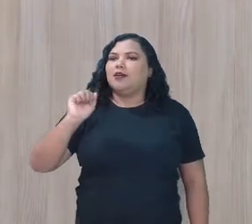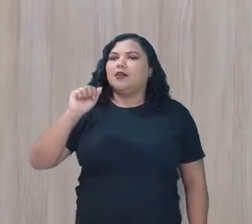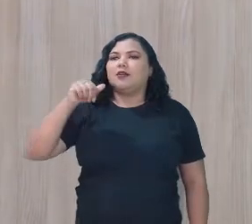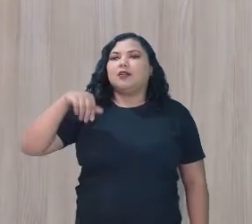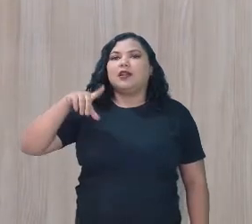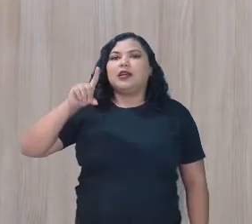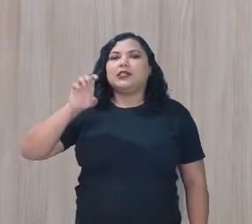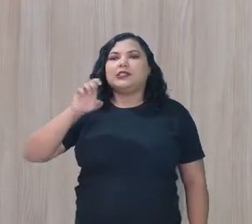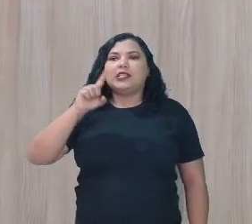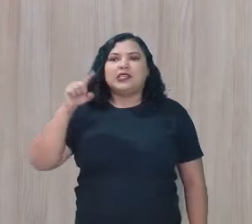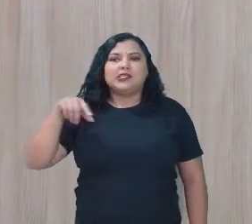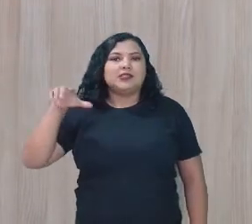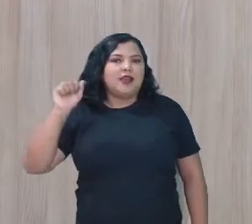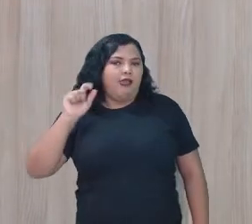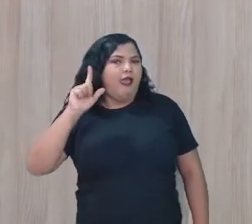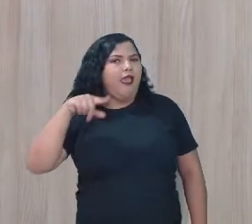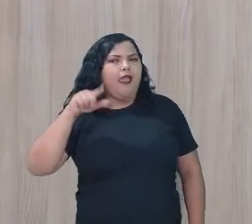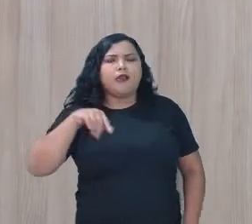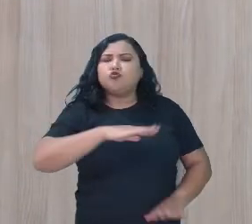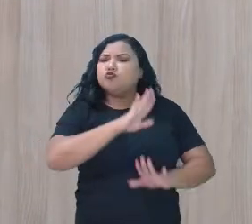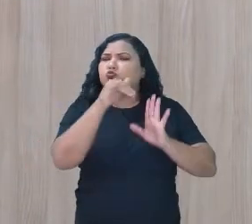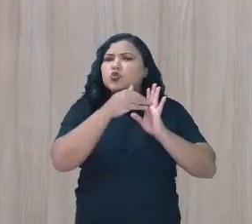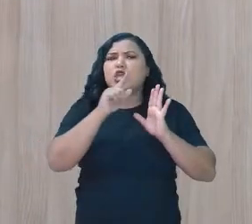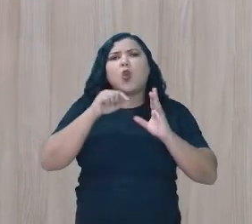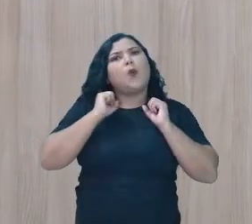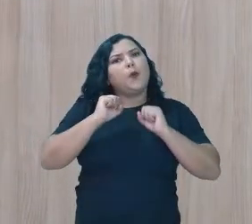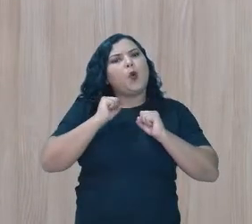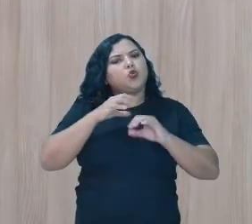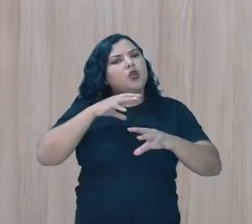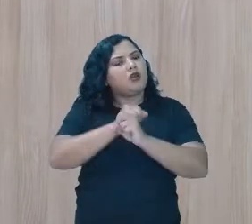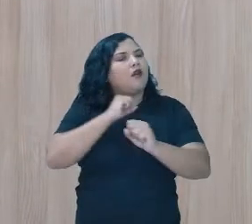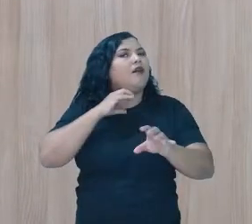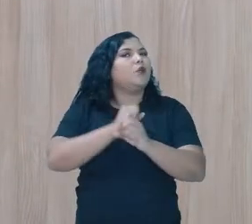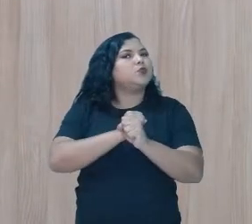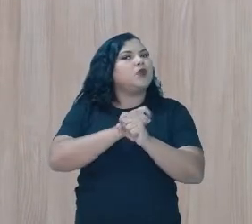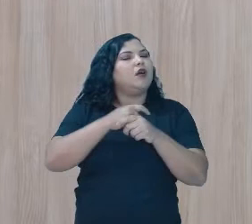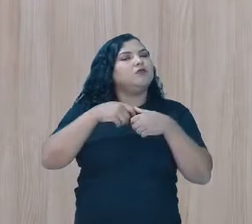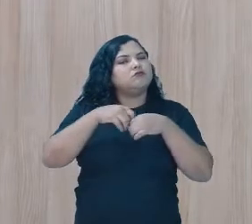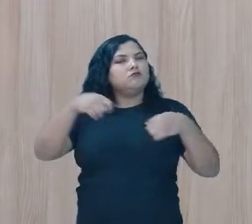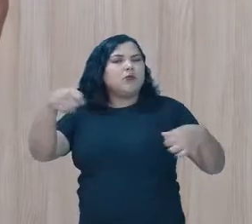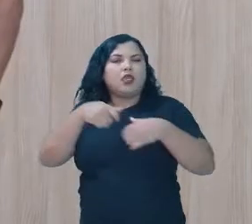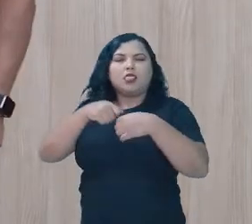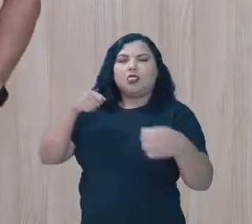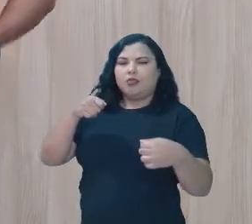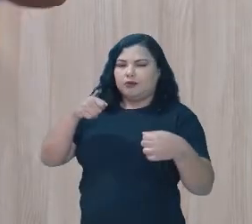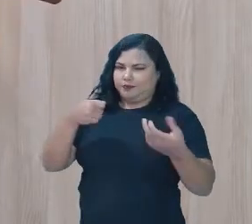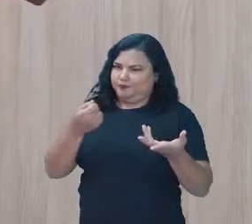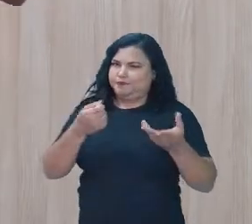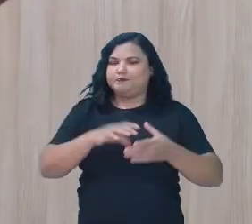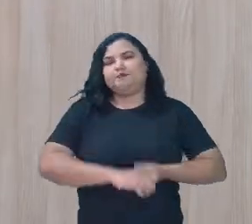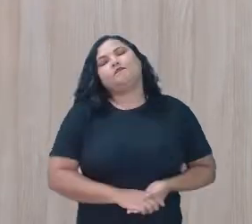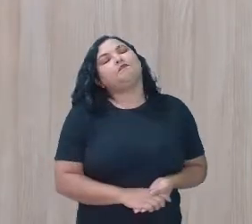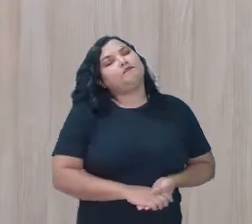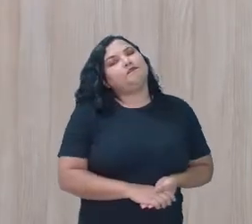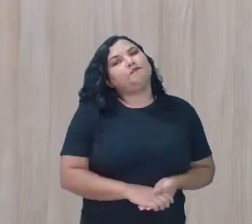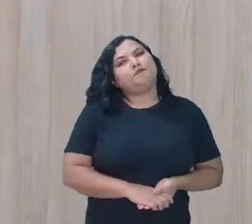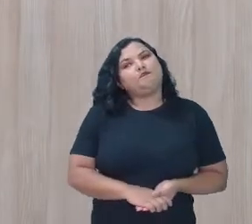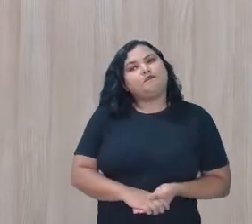tá? Então, grandeza é tudo aquilo que a gente pode medir ou pode